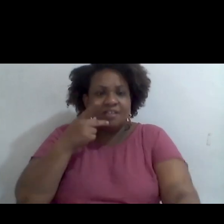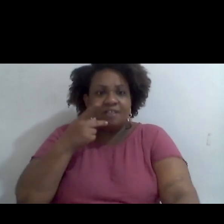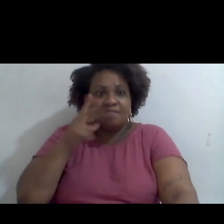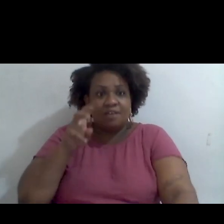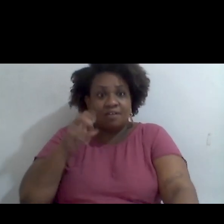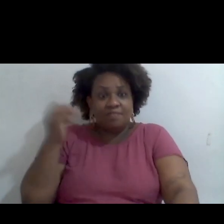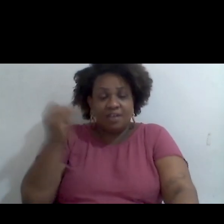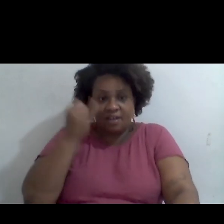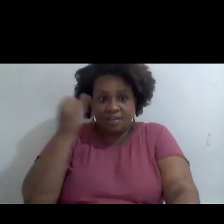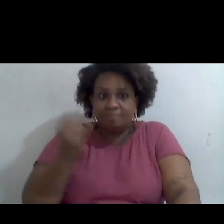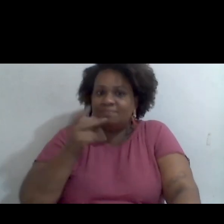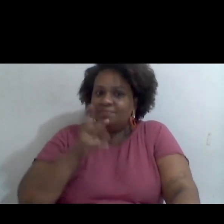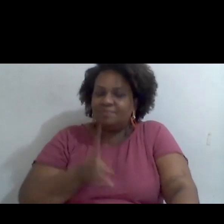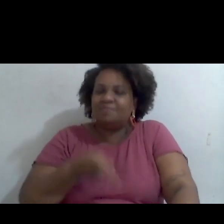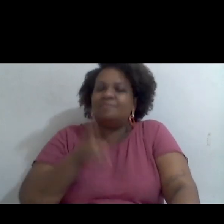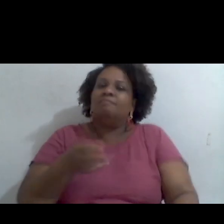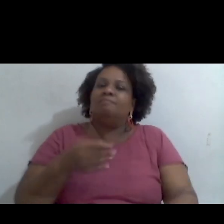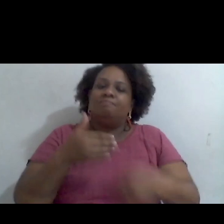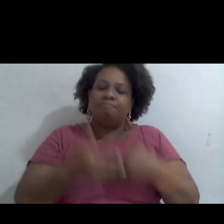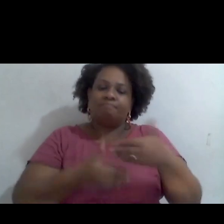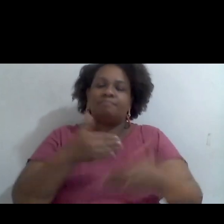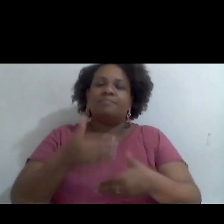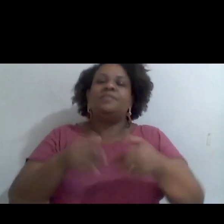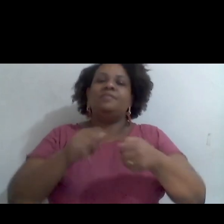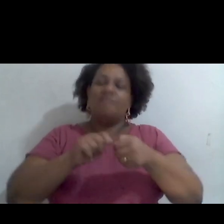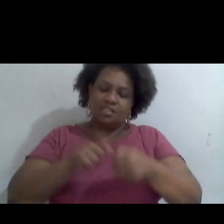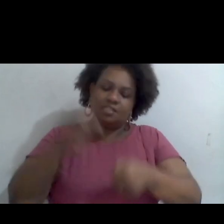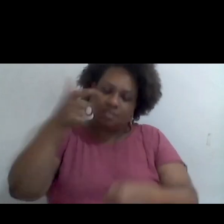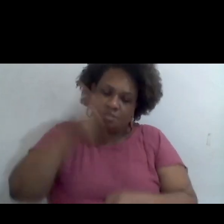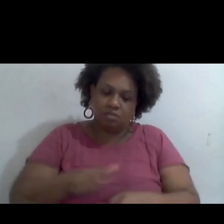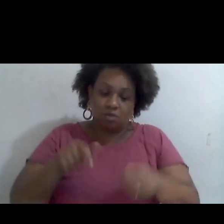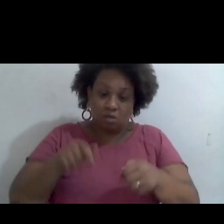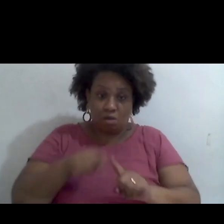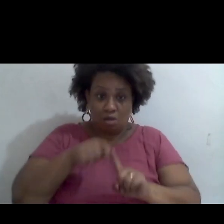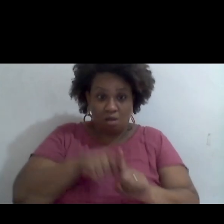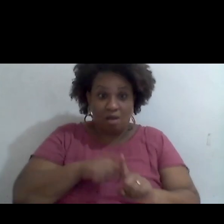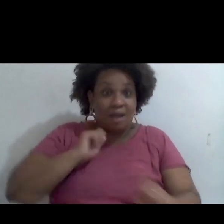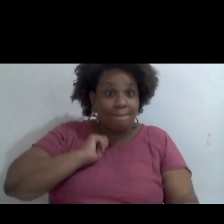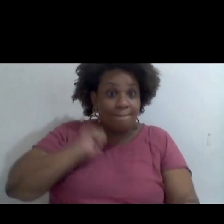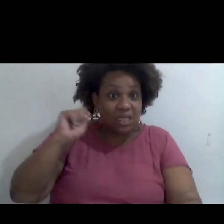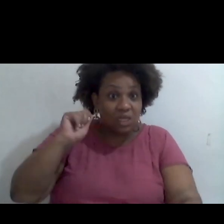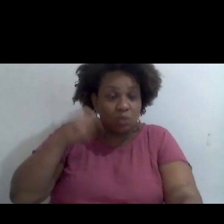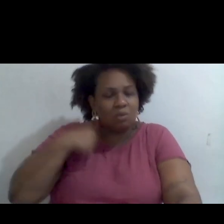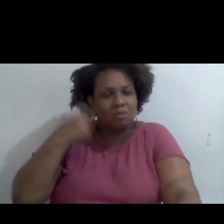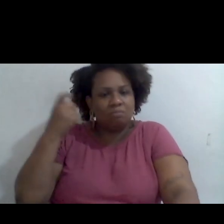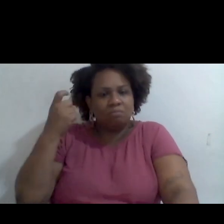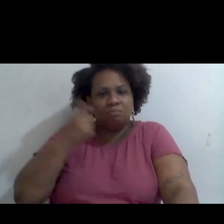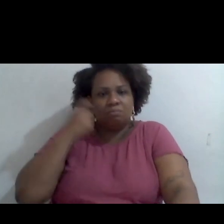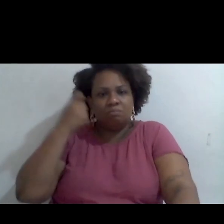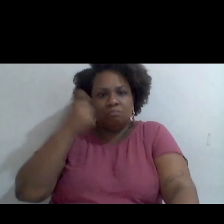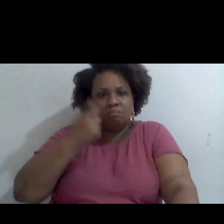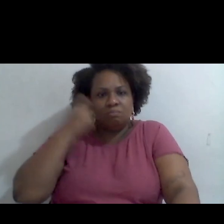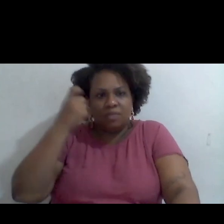está, estamos em processo de reformulação. Nós estamos em abril e me preocupa muito a